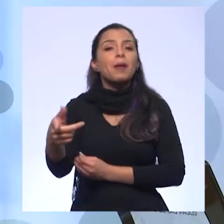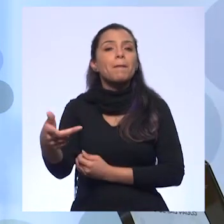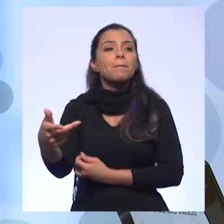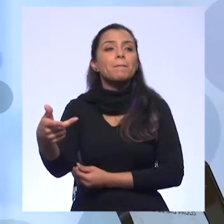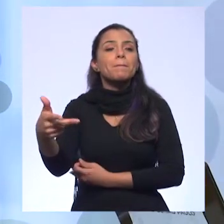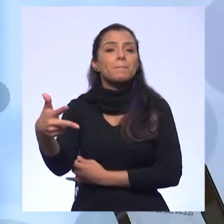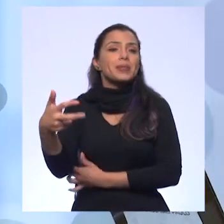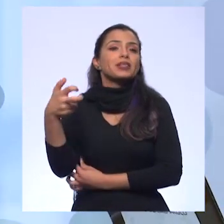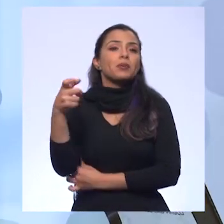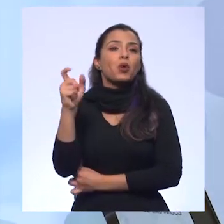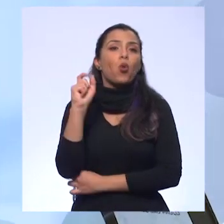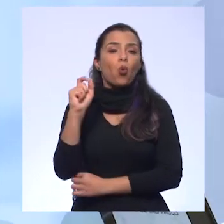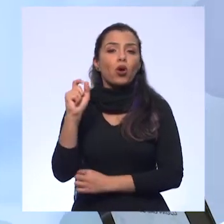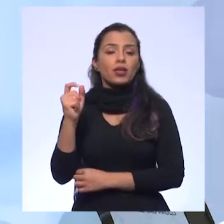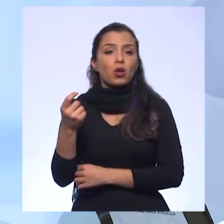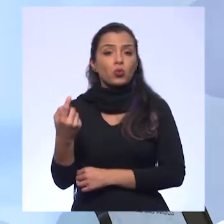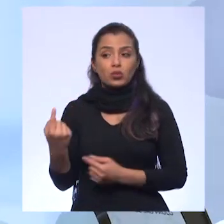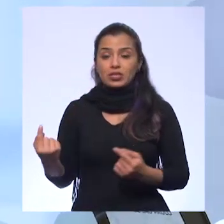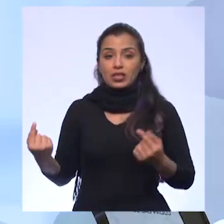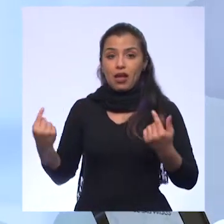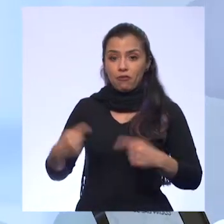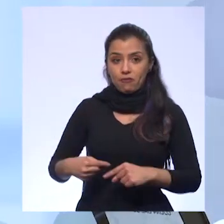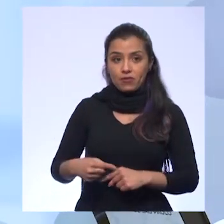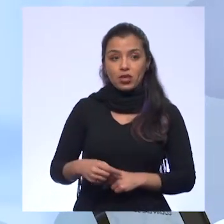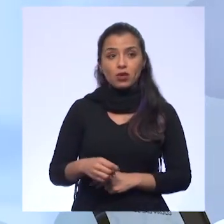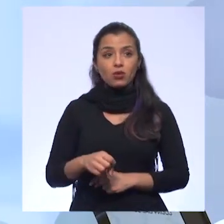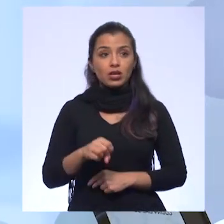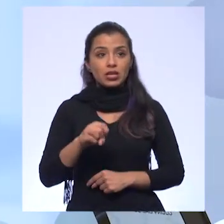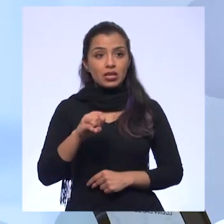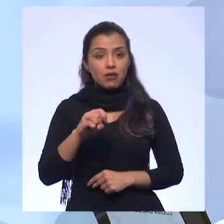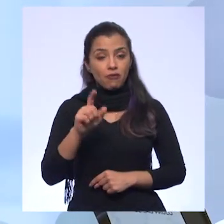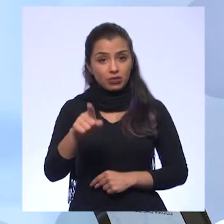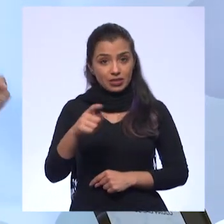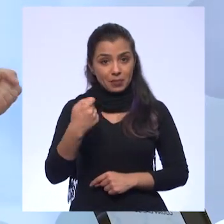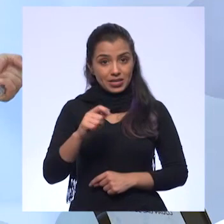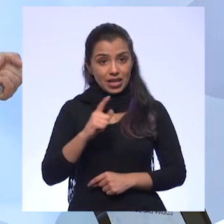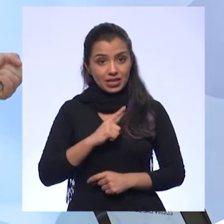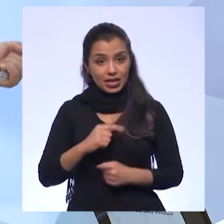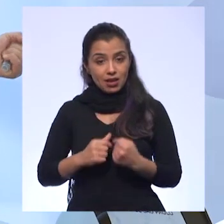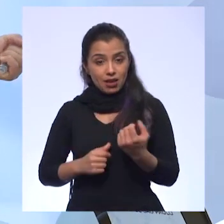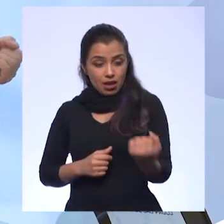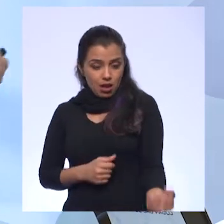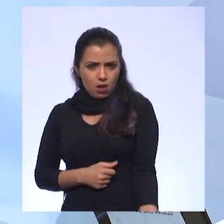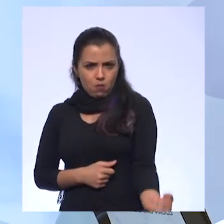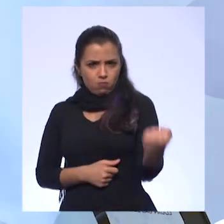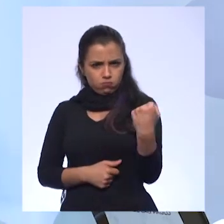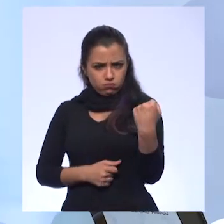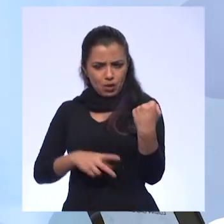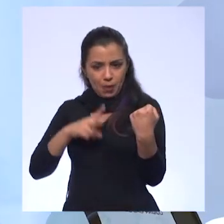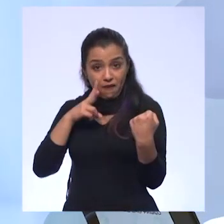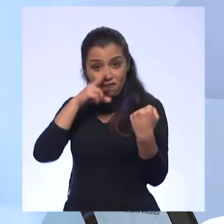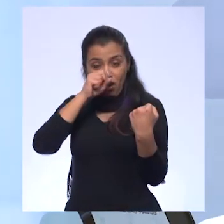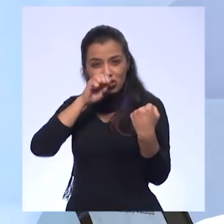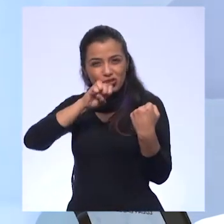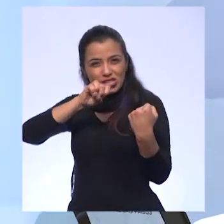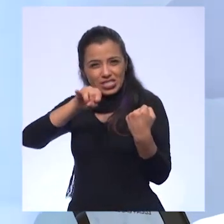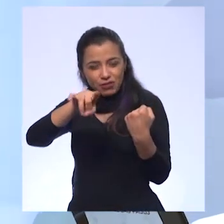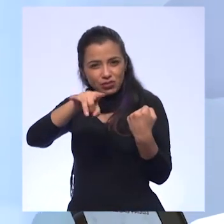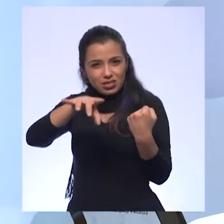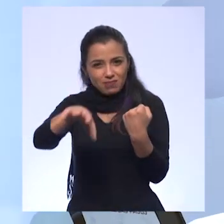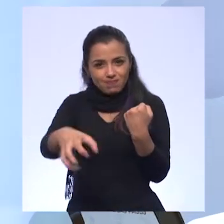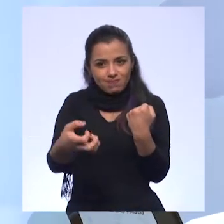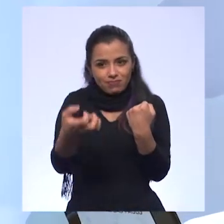colocado como desafio é assim, quando você segura alguma coisa assim, você tem mais firmeza. Se você estica o braço, como os músculos requisitados